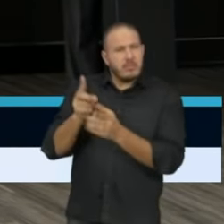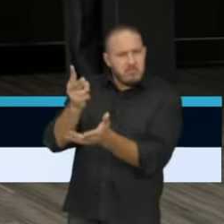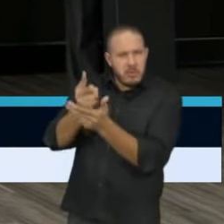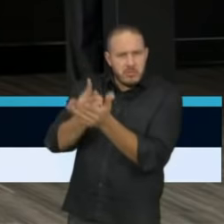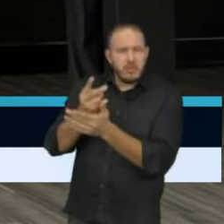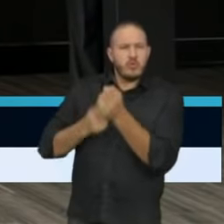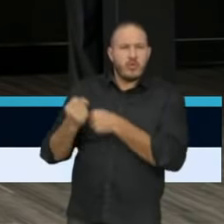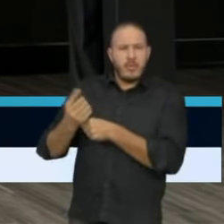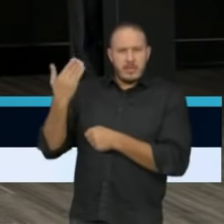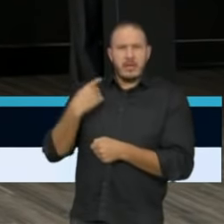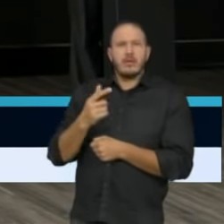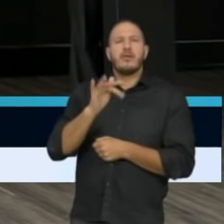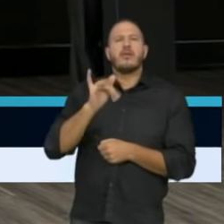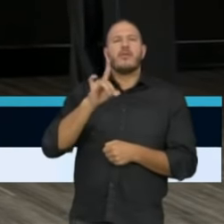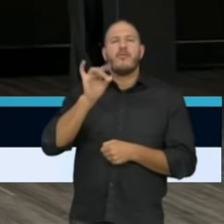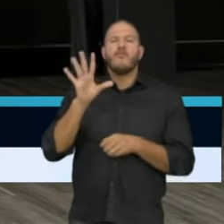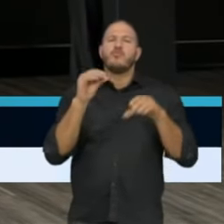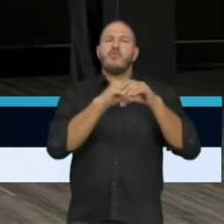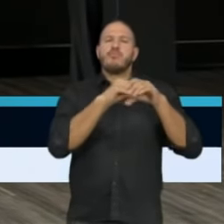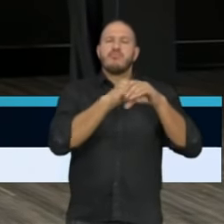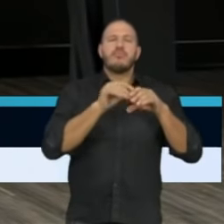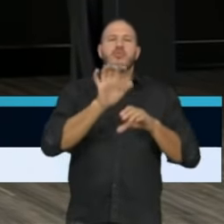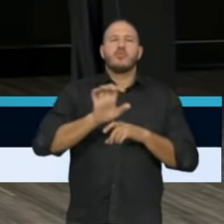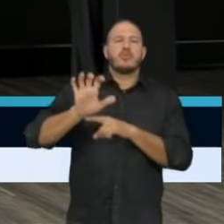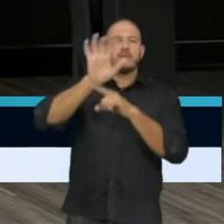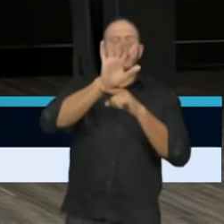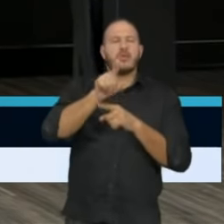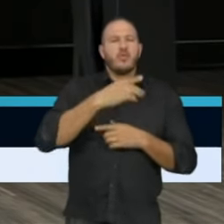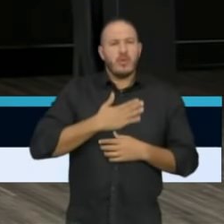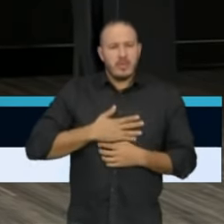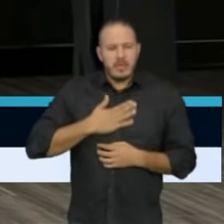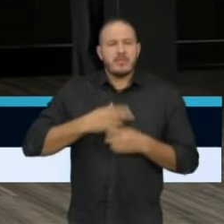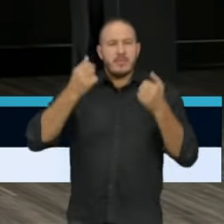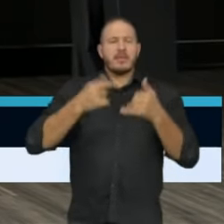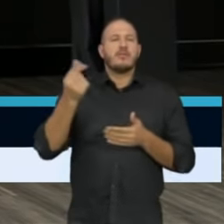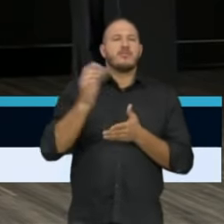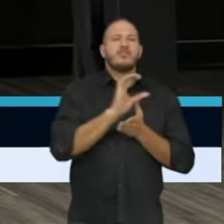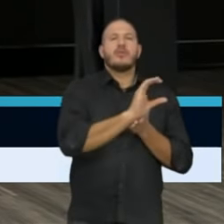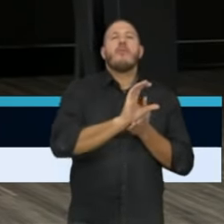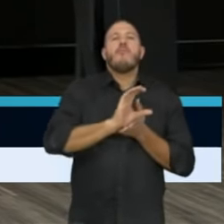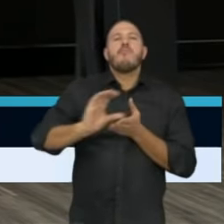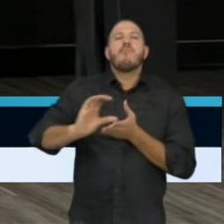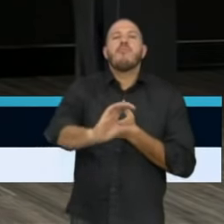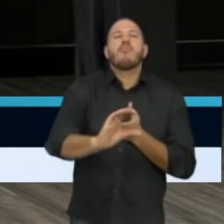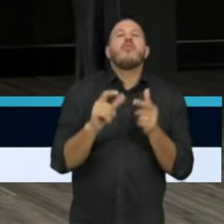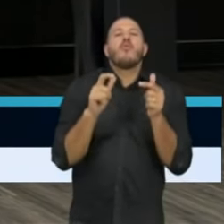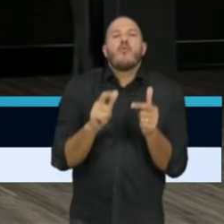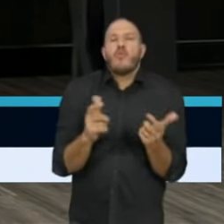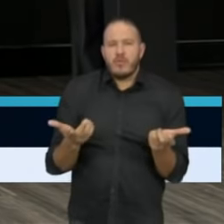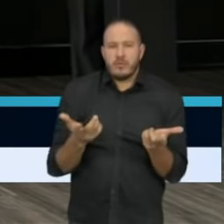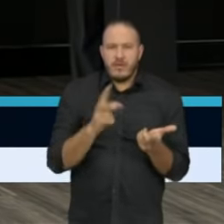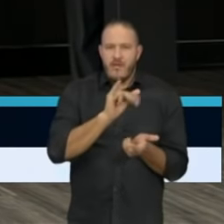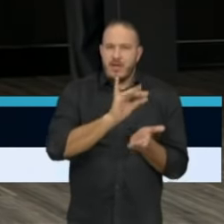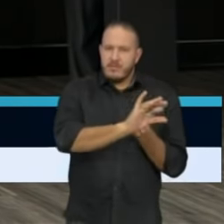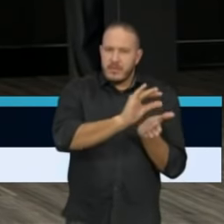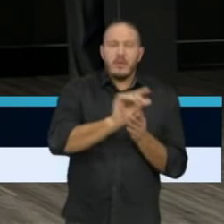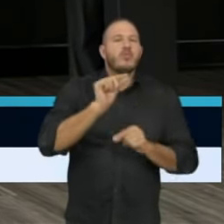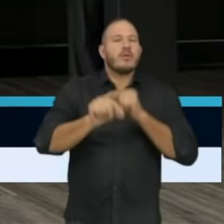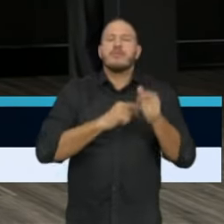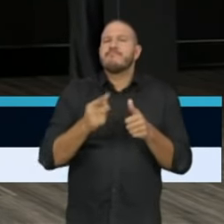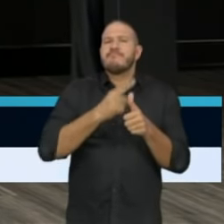passado do Fundo de Participação dos Estados. Gostaria que o senhor falasse para onde vai ser direcionado esse dinheiro, qual que é a